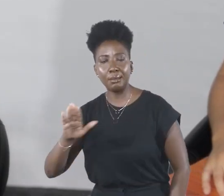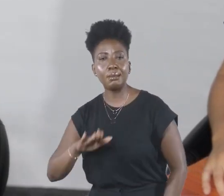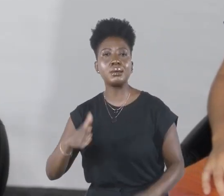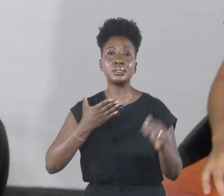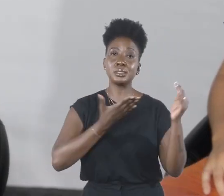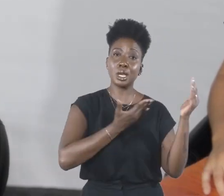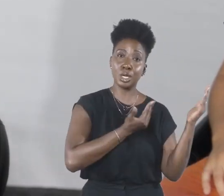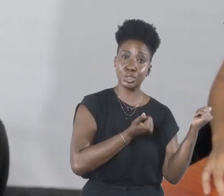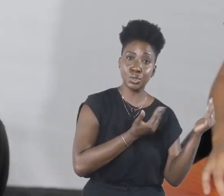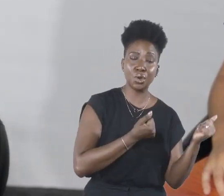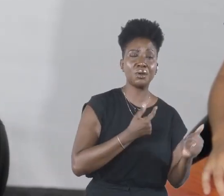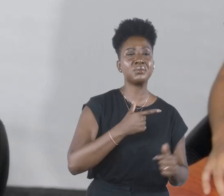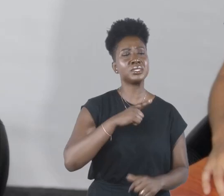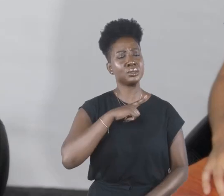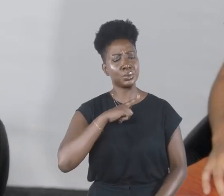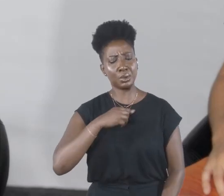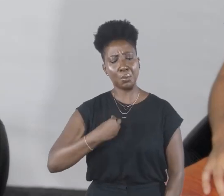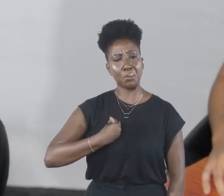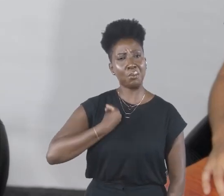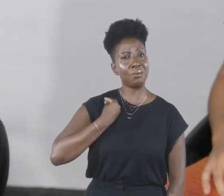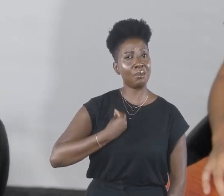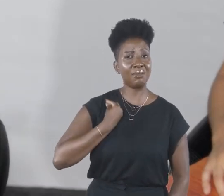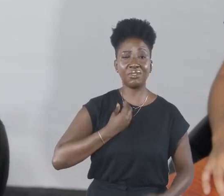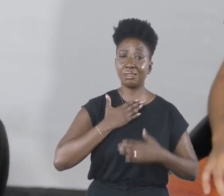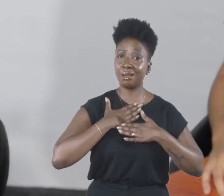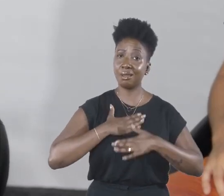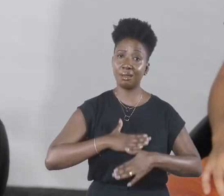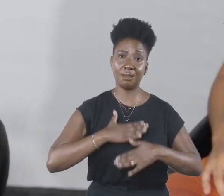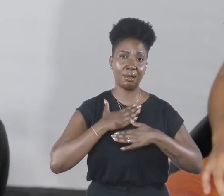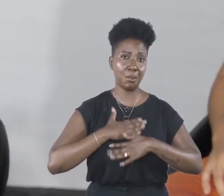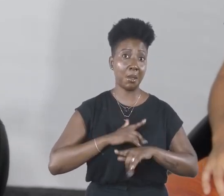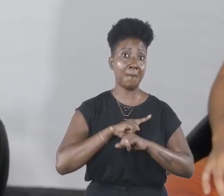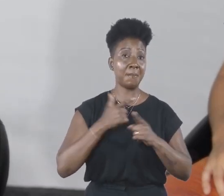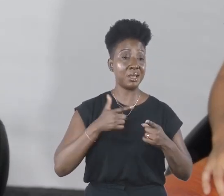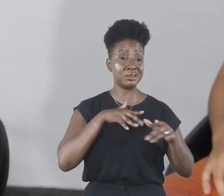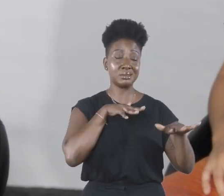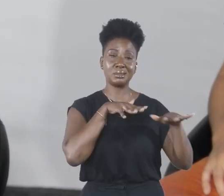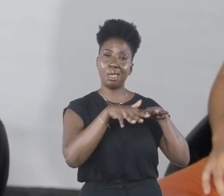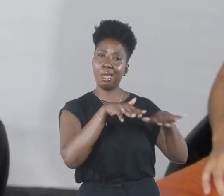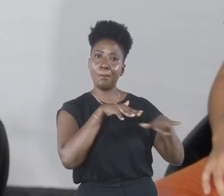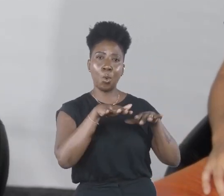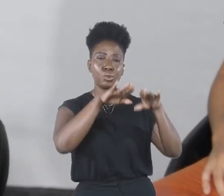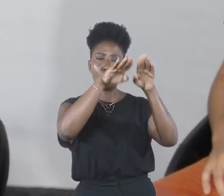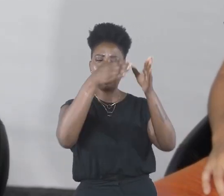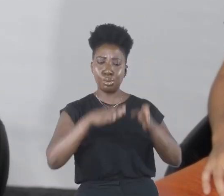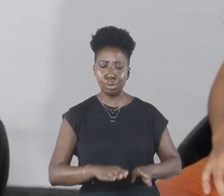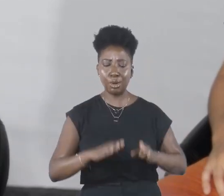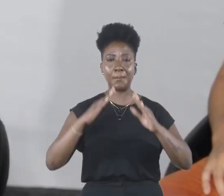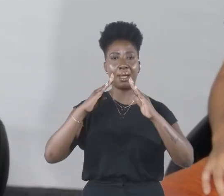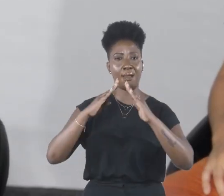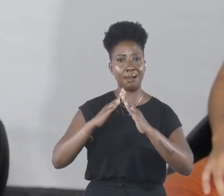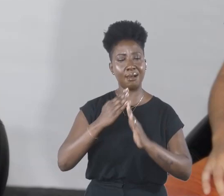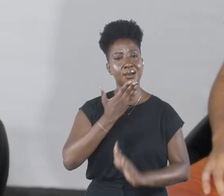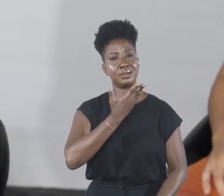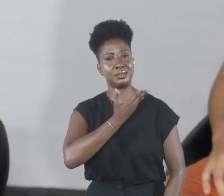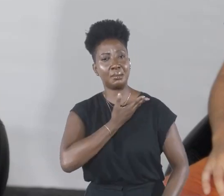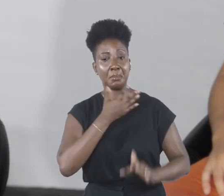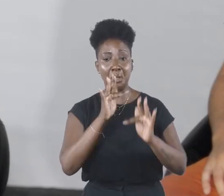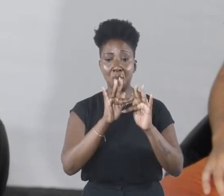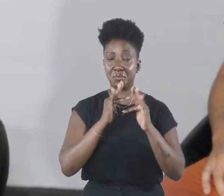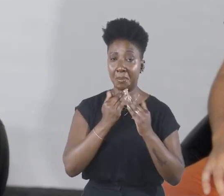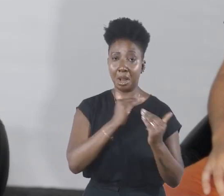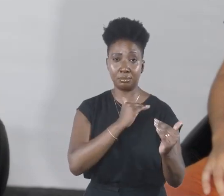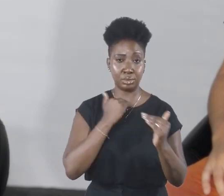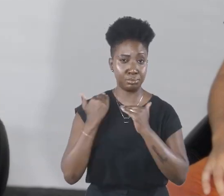na violência. Foi uma vida super tranquila no Haiti. E esse 10 segundos do terremoto destruiu minha casa, amigo